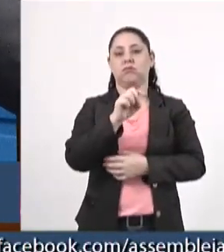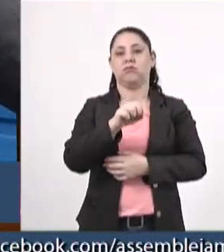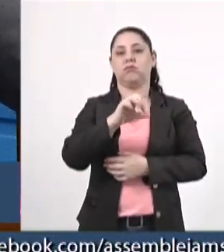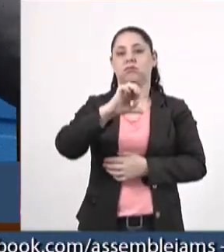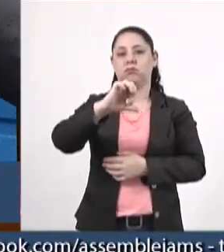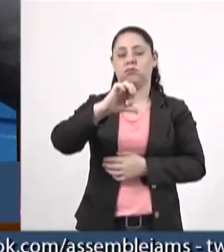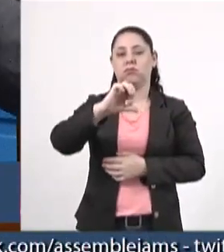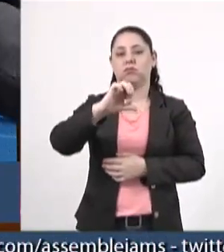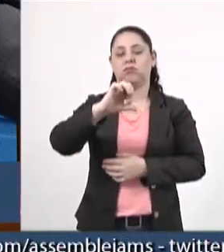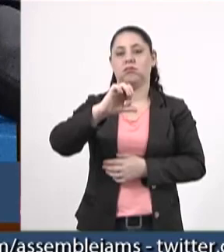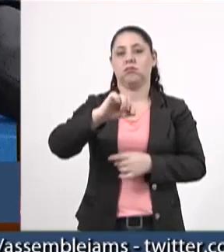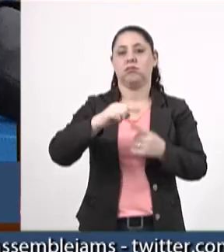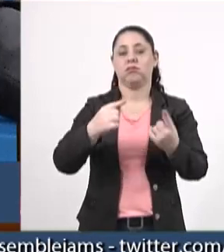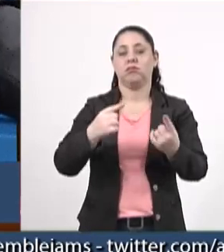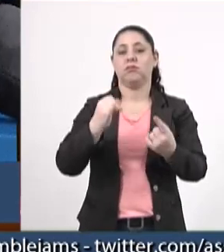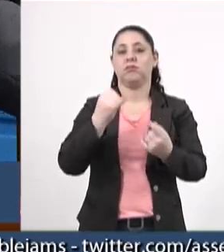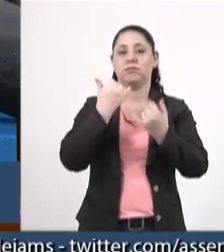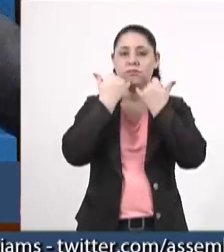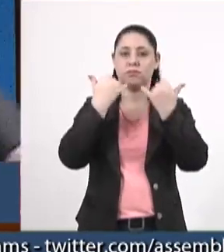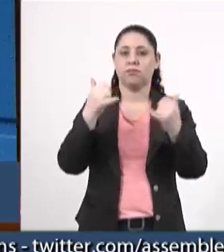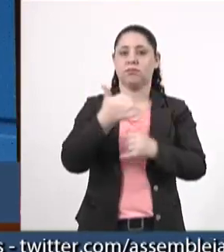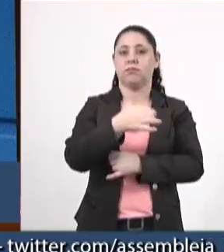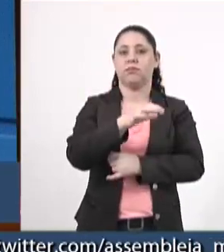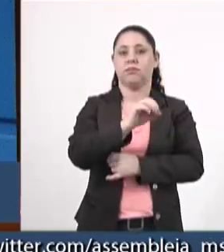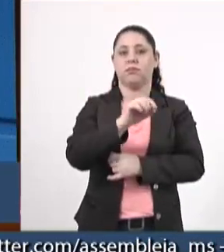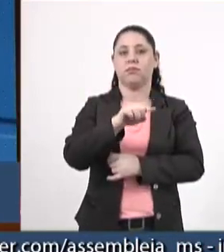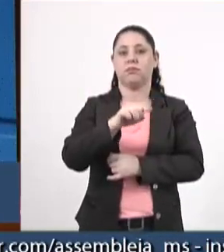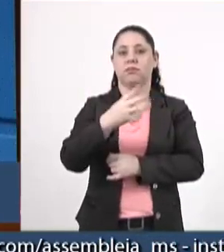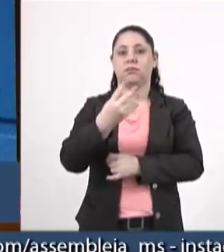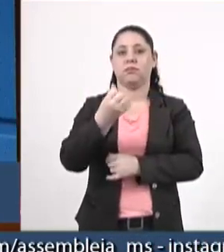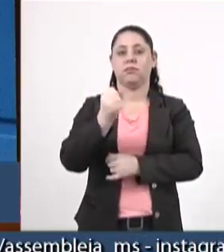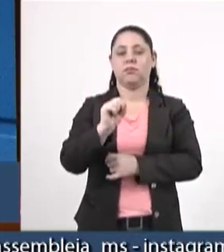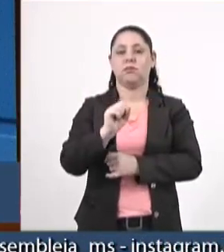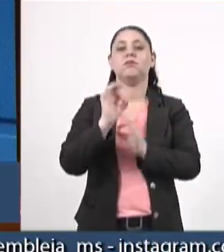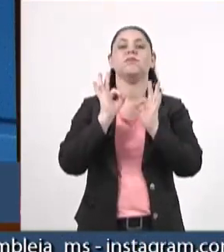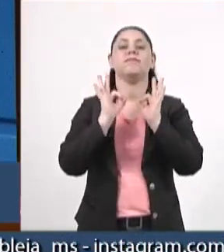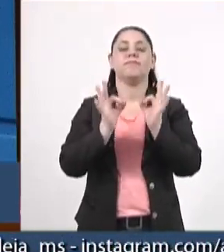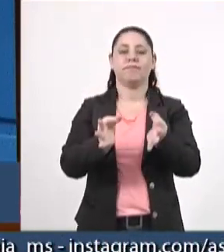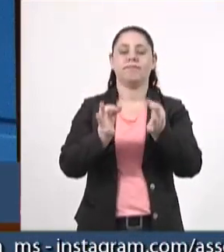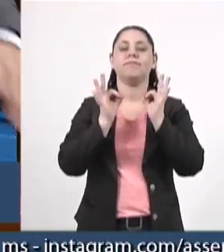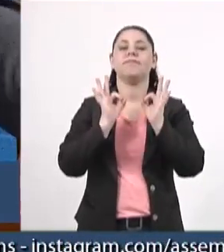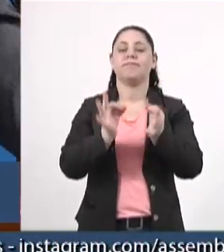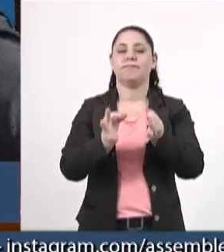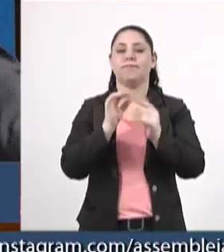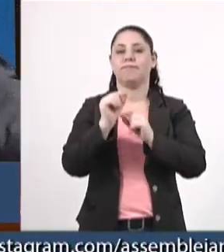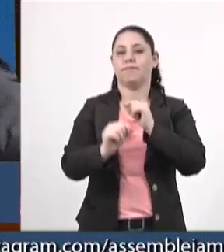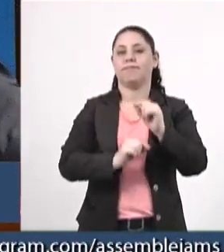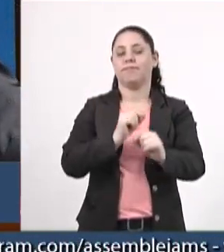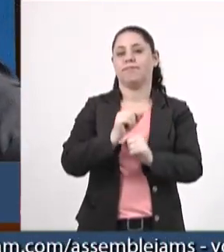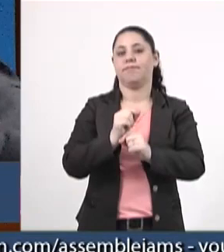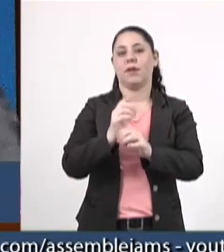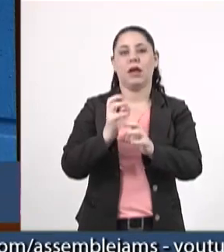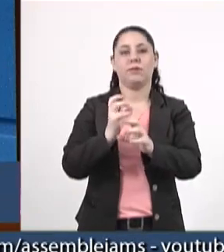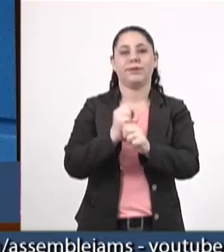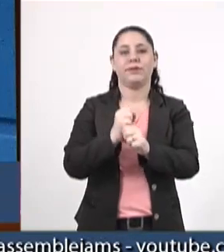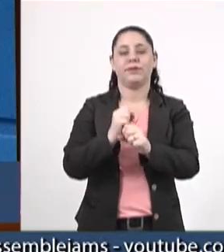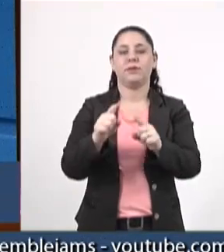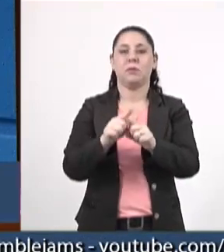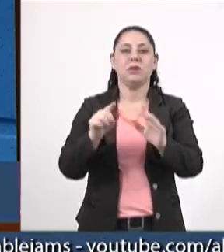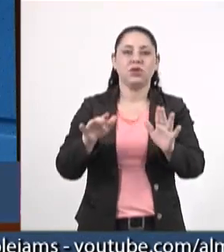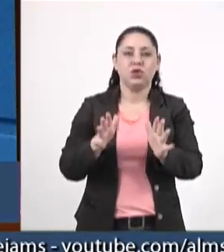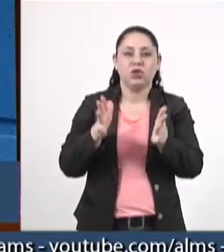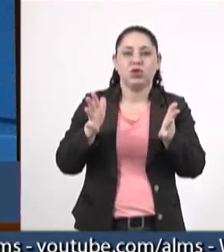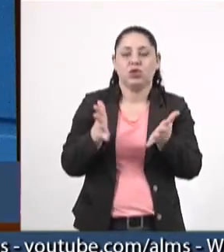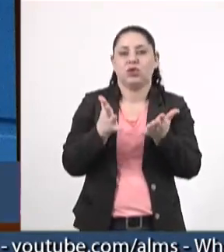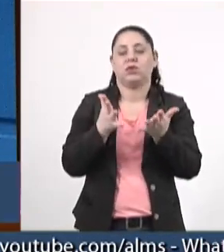5,9%. Mas se a energia aumenta 10,48%, com certeza é um componente que está